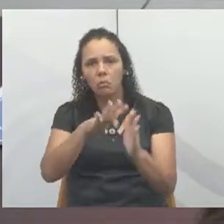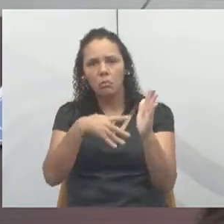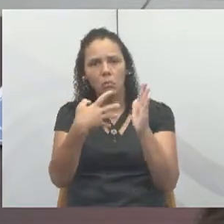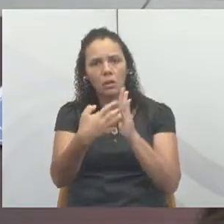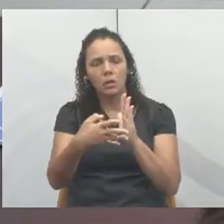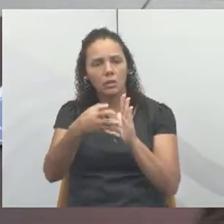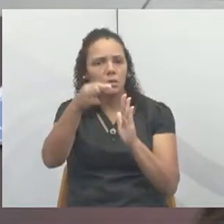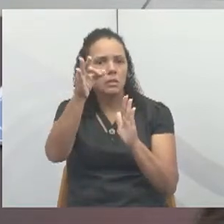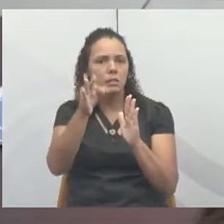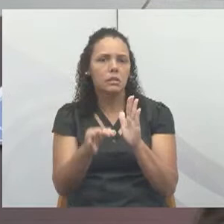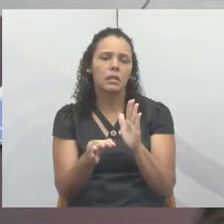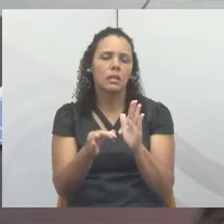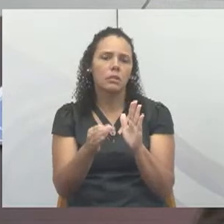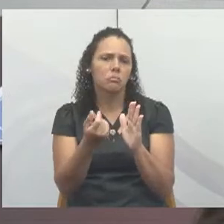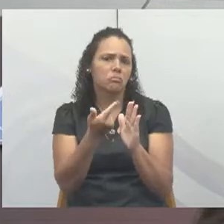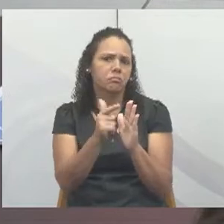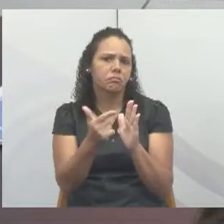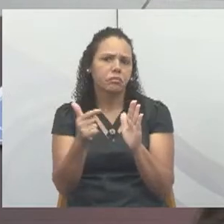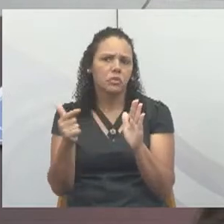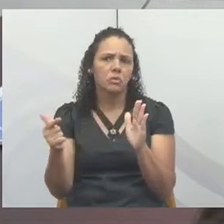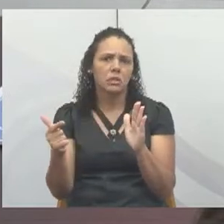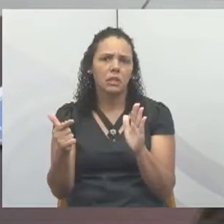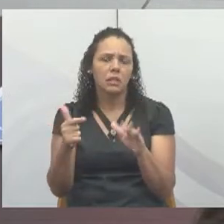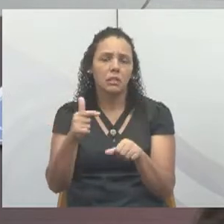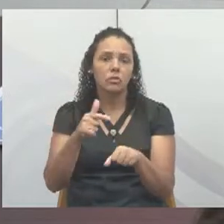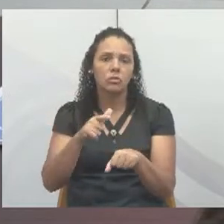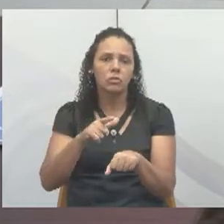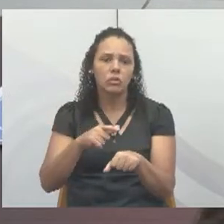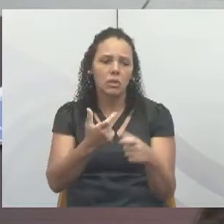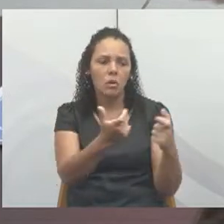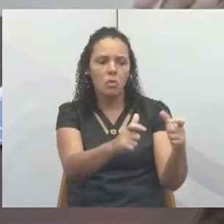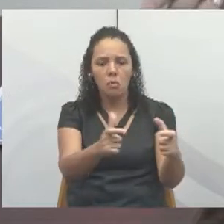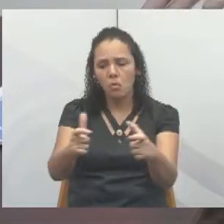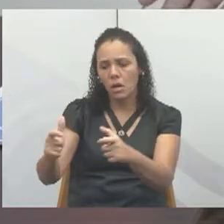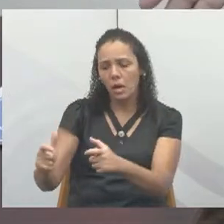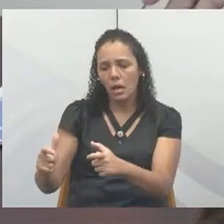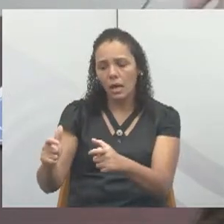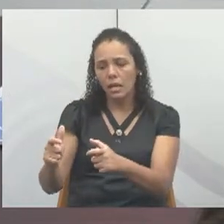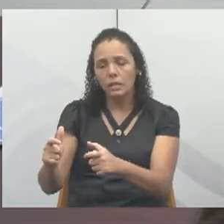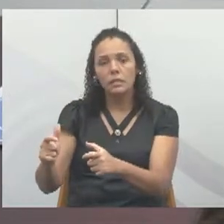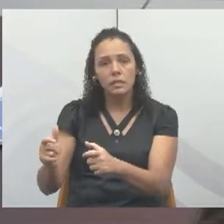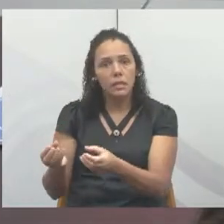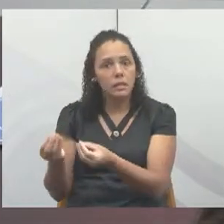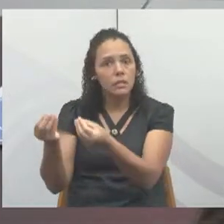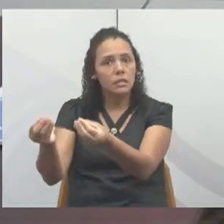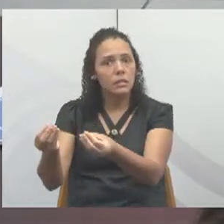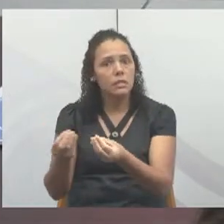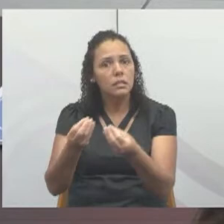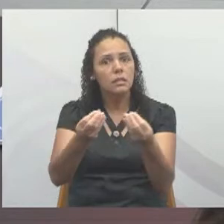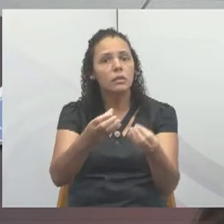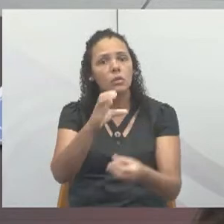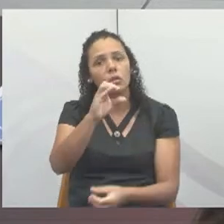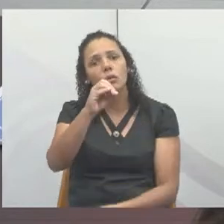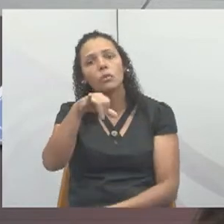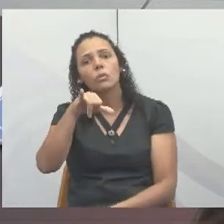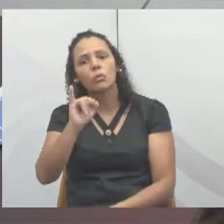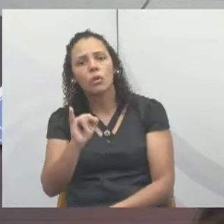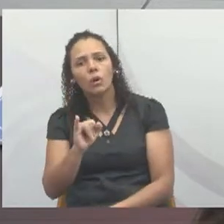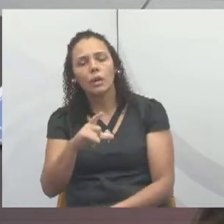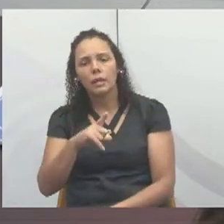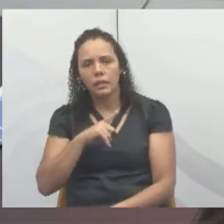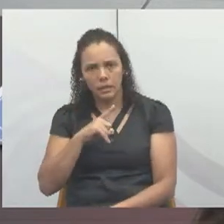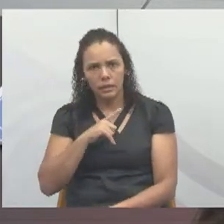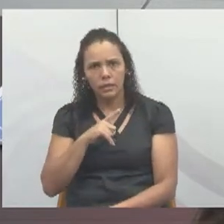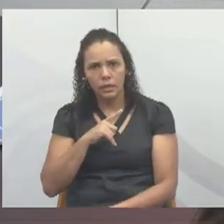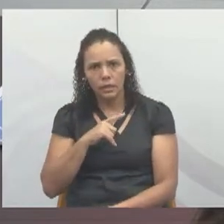correto de existência de instalação de mais câmera. Tem alguma coisa em cima desse orçamento aqui que possa ser instalado câmera do COI? Tem.